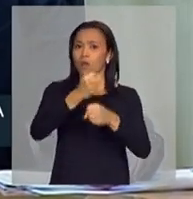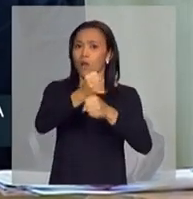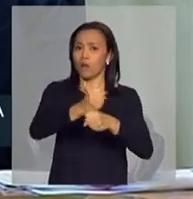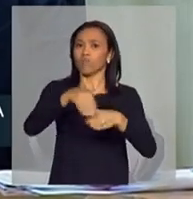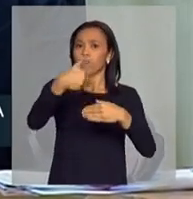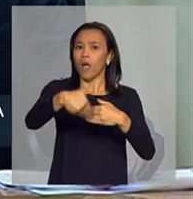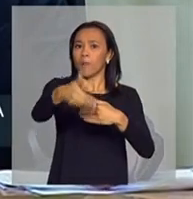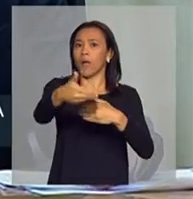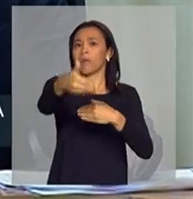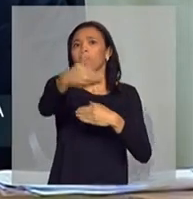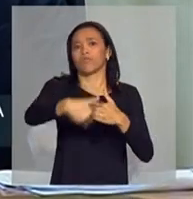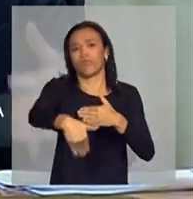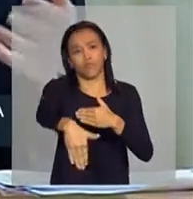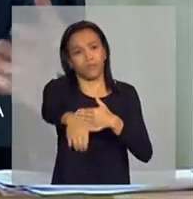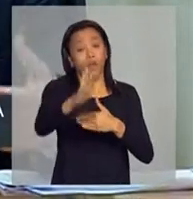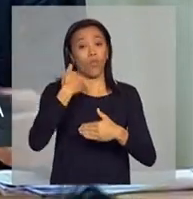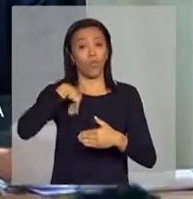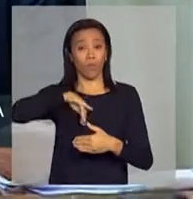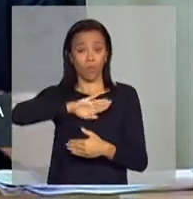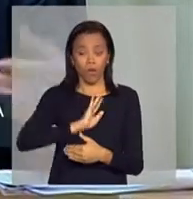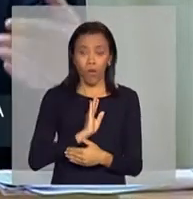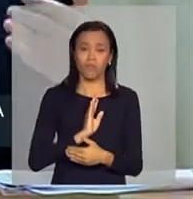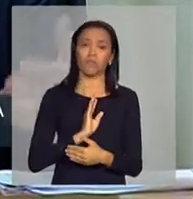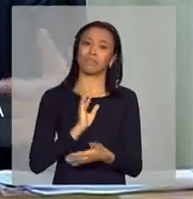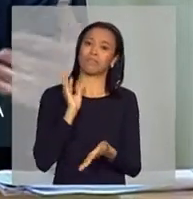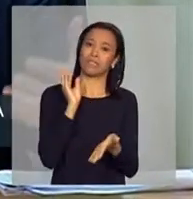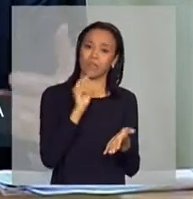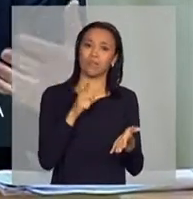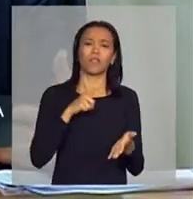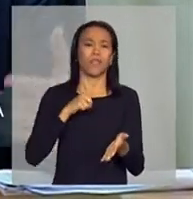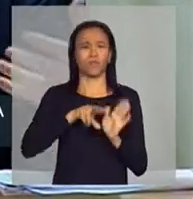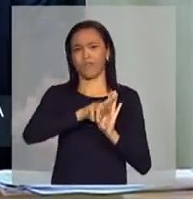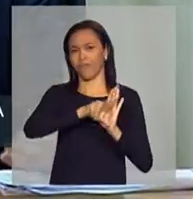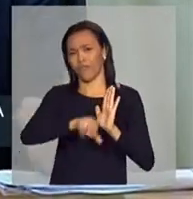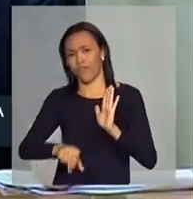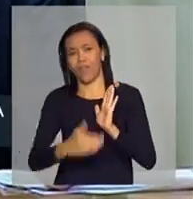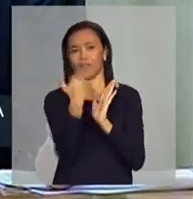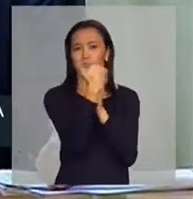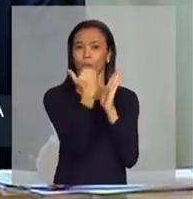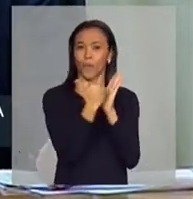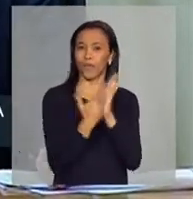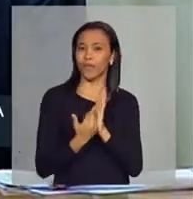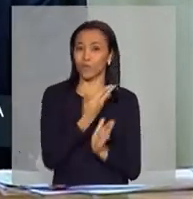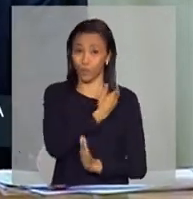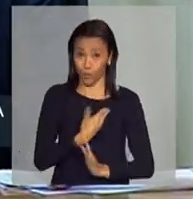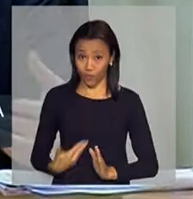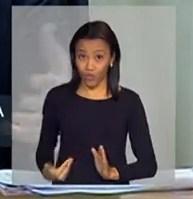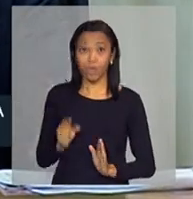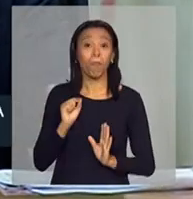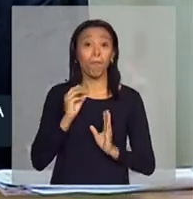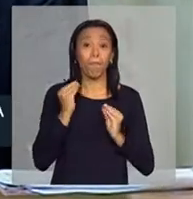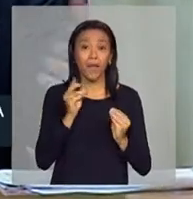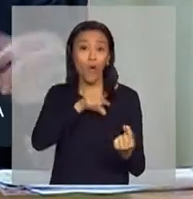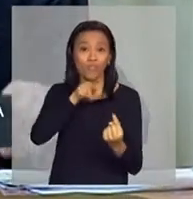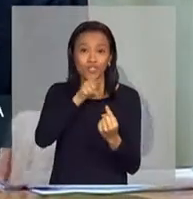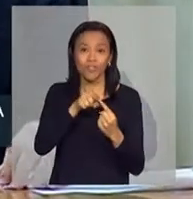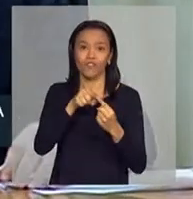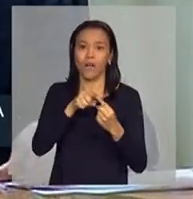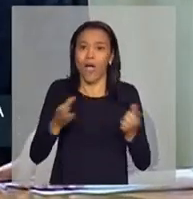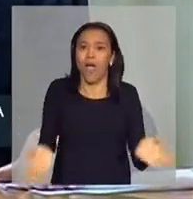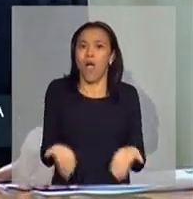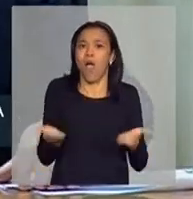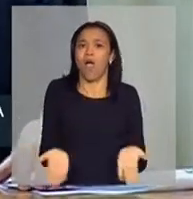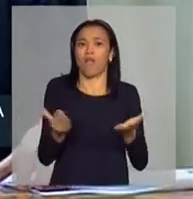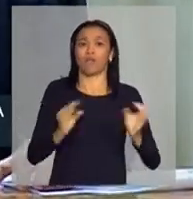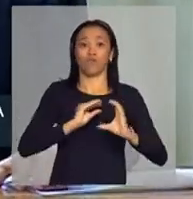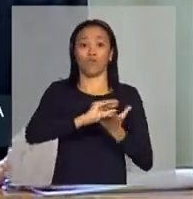principalmente porque nós ainda estamos com os programas vários programas de aumento de investimento o volume de investimento